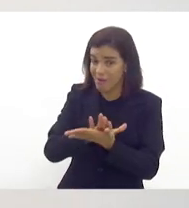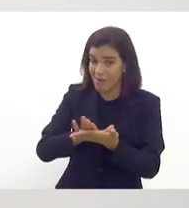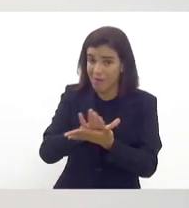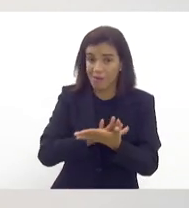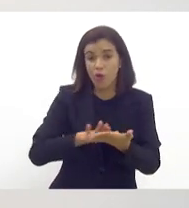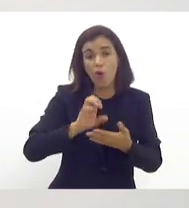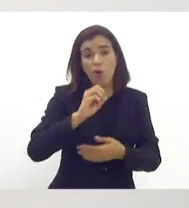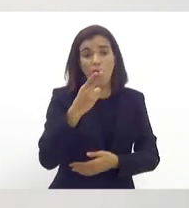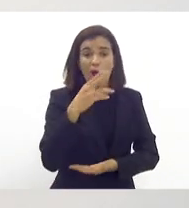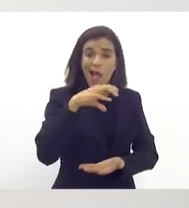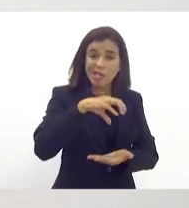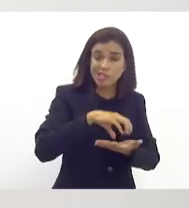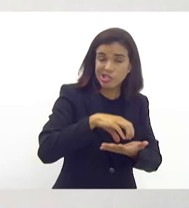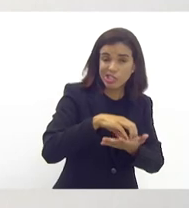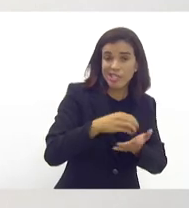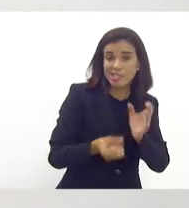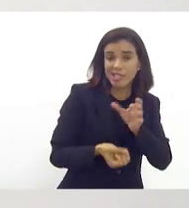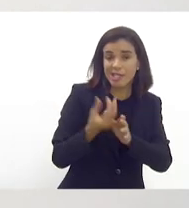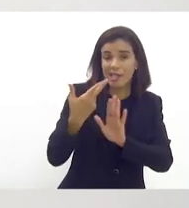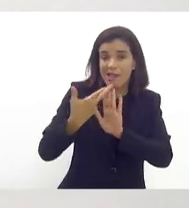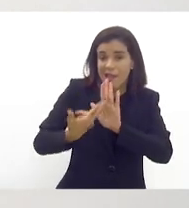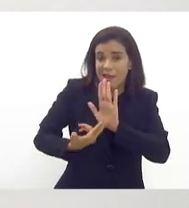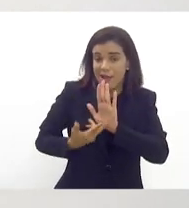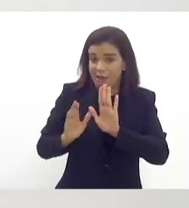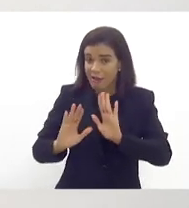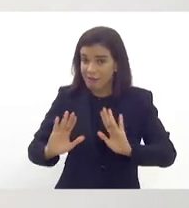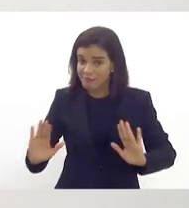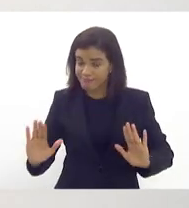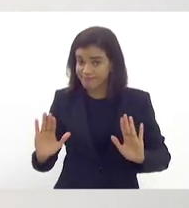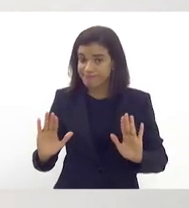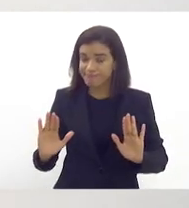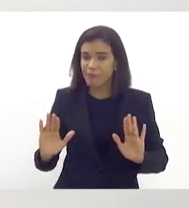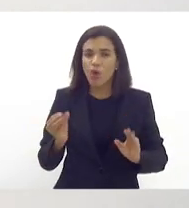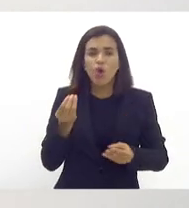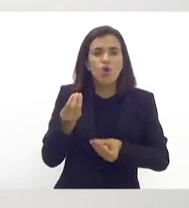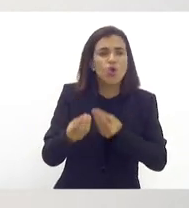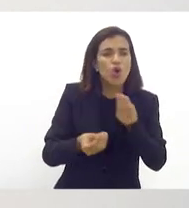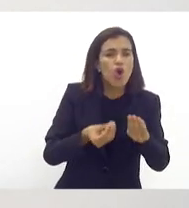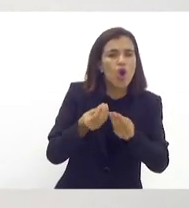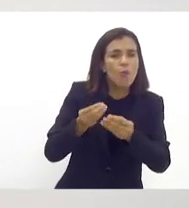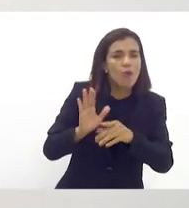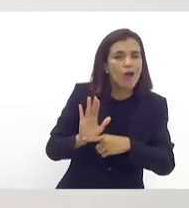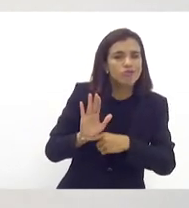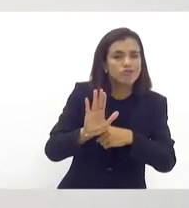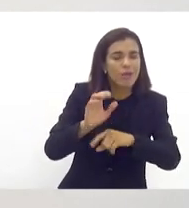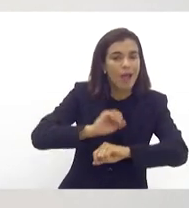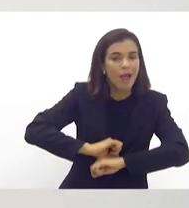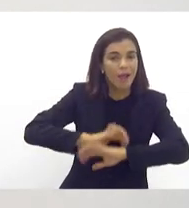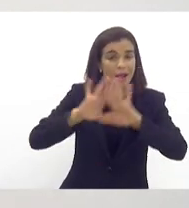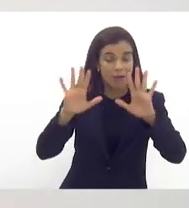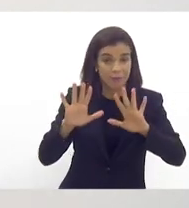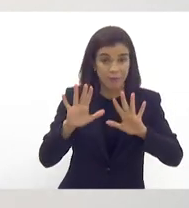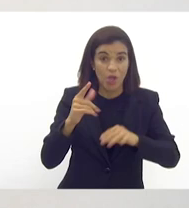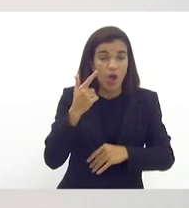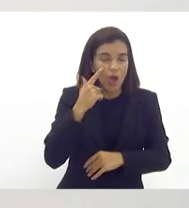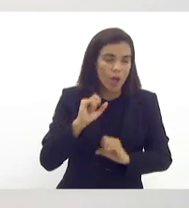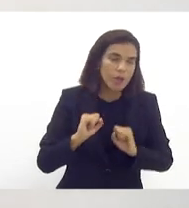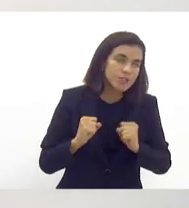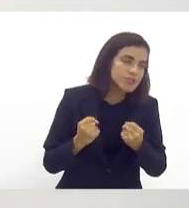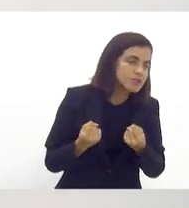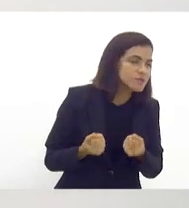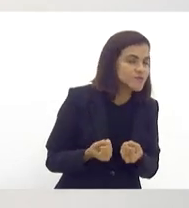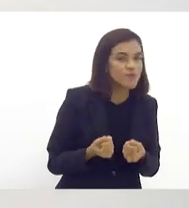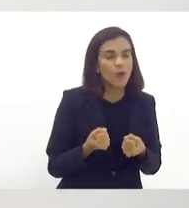regulador ou quem tá quem tá atuando nesse setor como deixar isso mais Claro porque que que a gente teve que fazer e olha que esforço